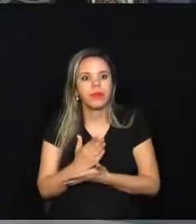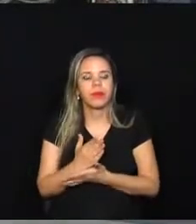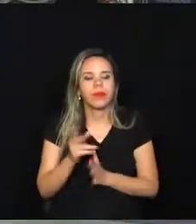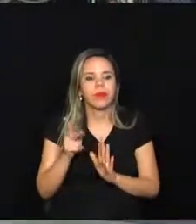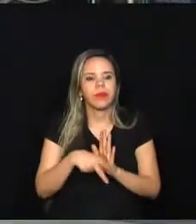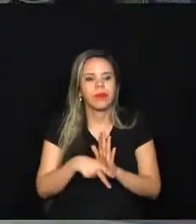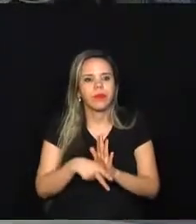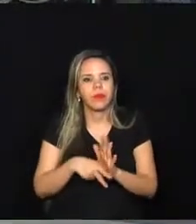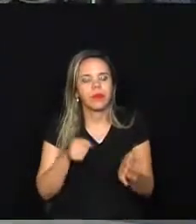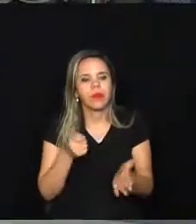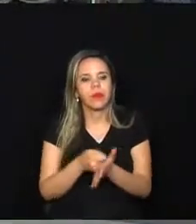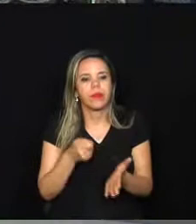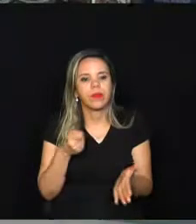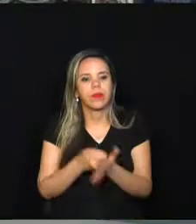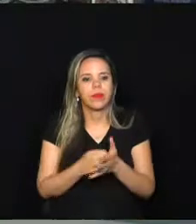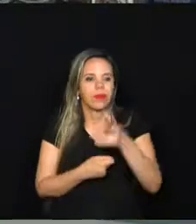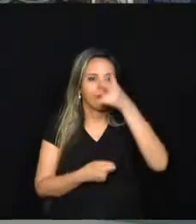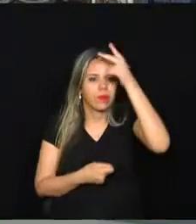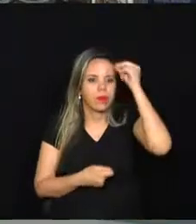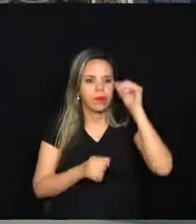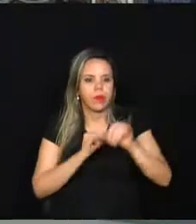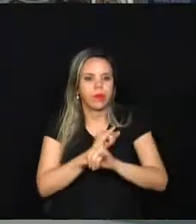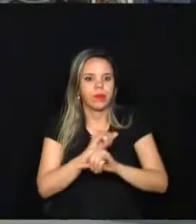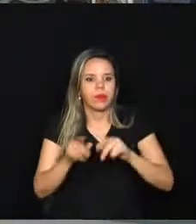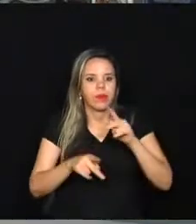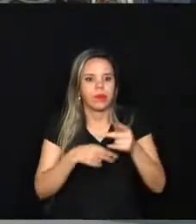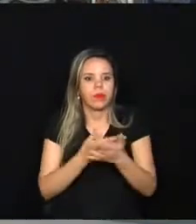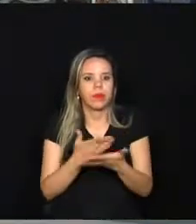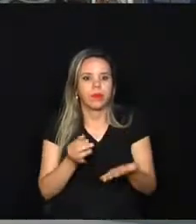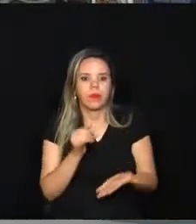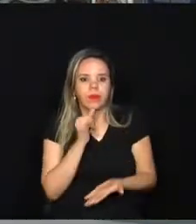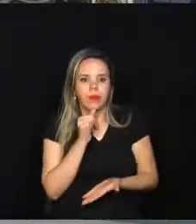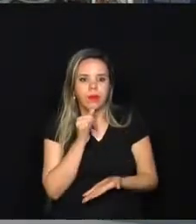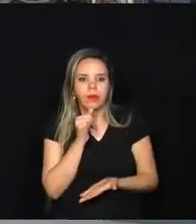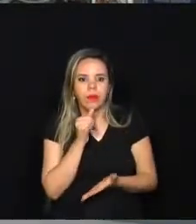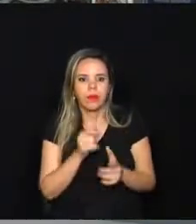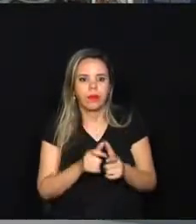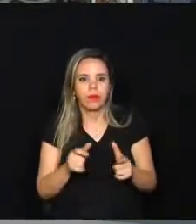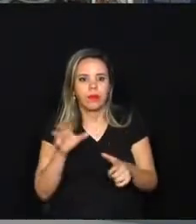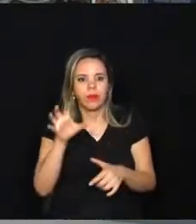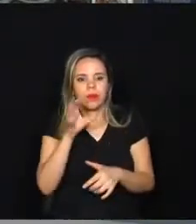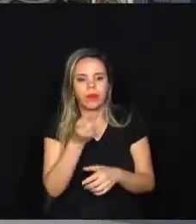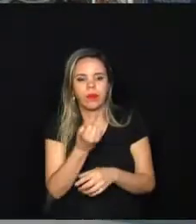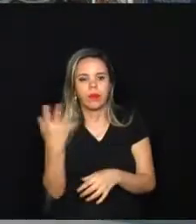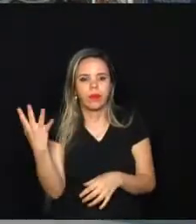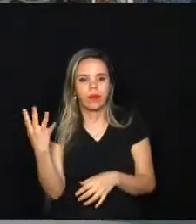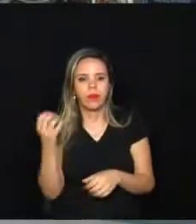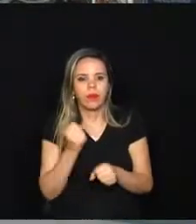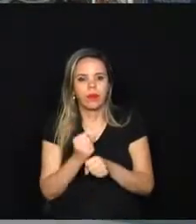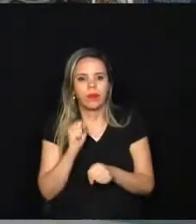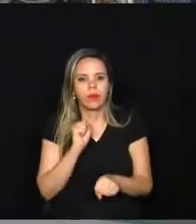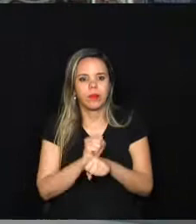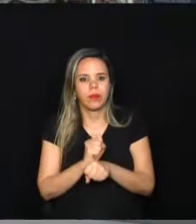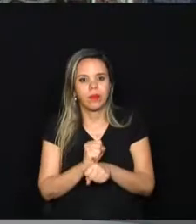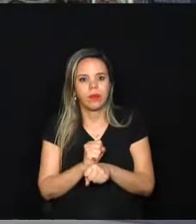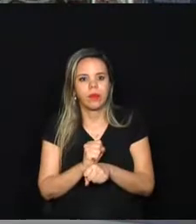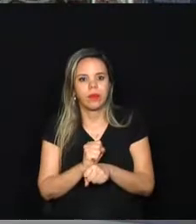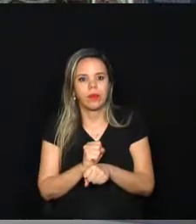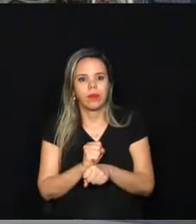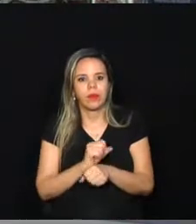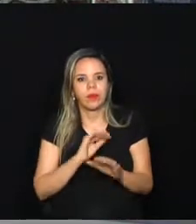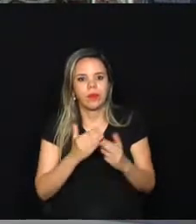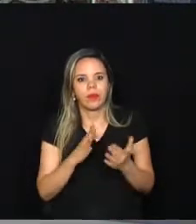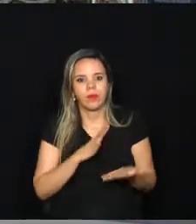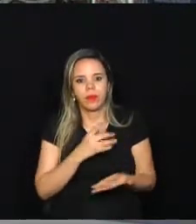projeto vai obrigar que a prefeitura informe à população, por exemplo, o mapa dos percentuais das obras paralisadas em cada bairro